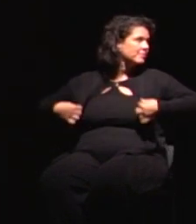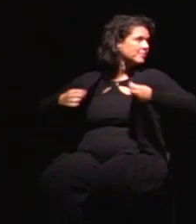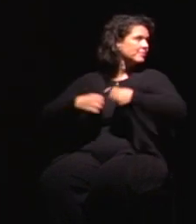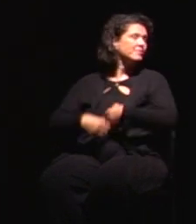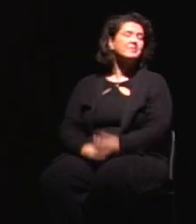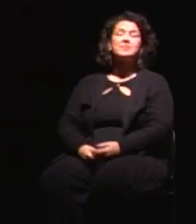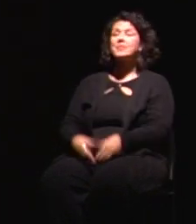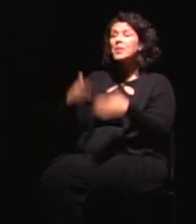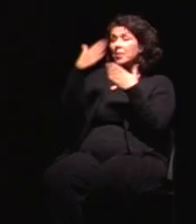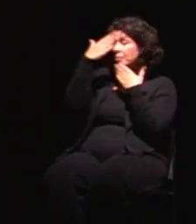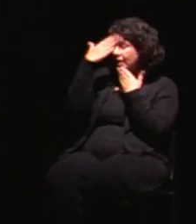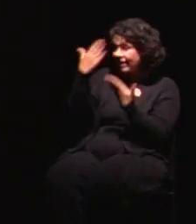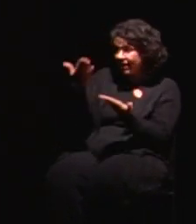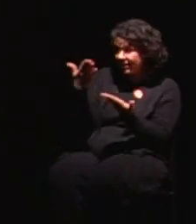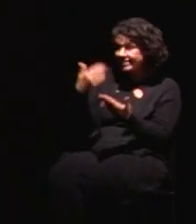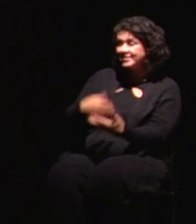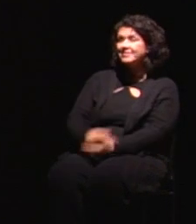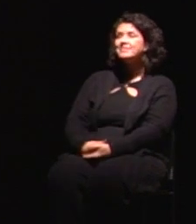Muito obrigada.